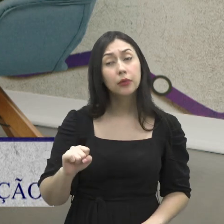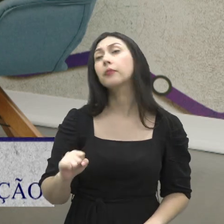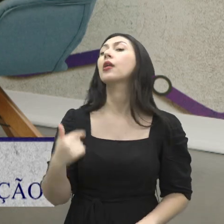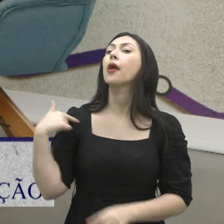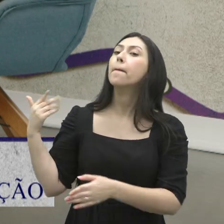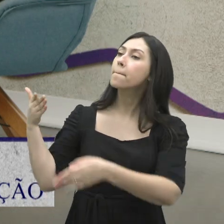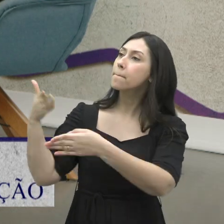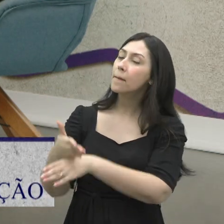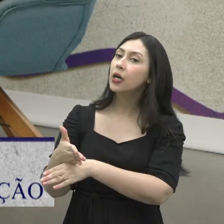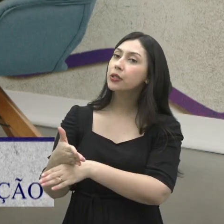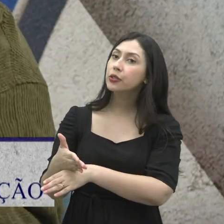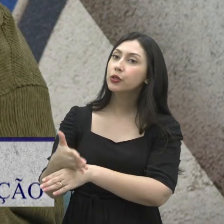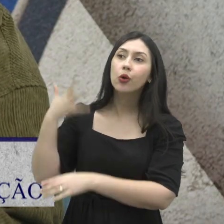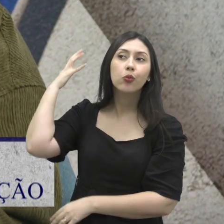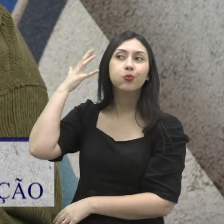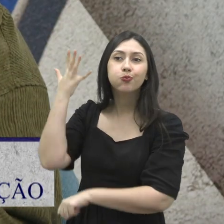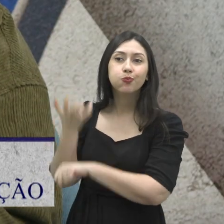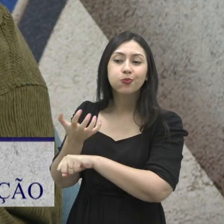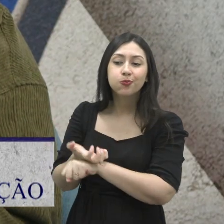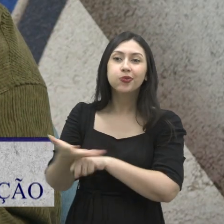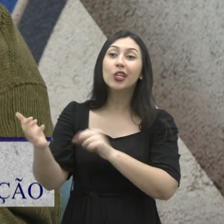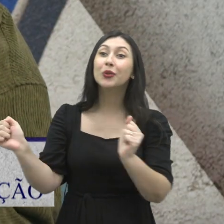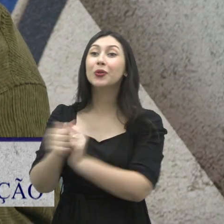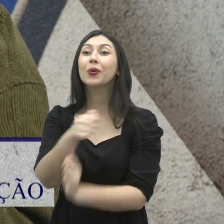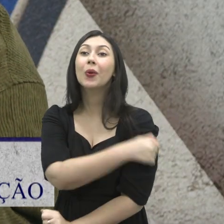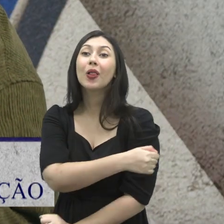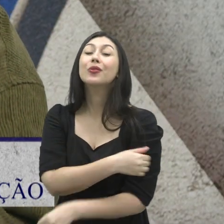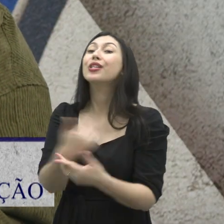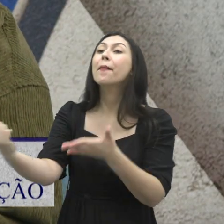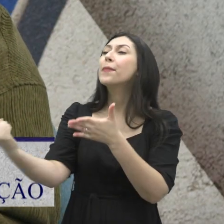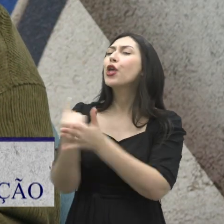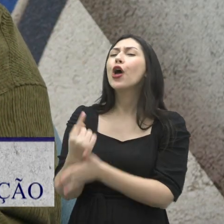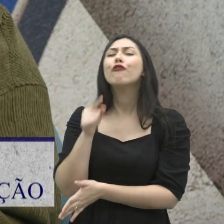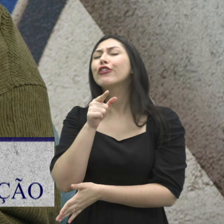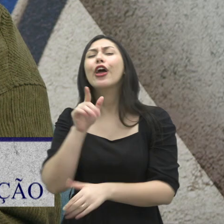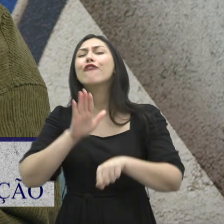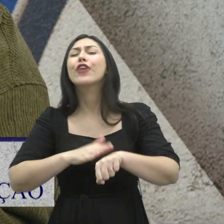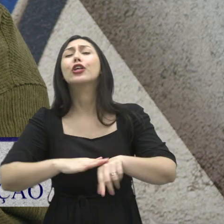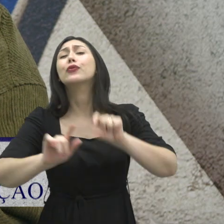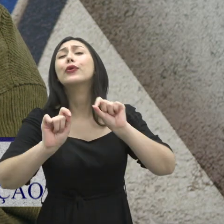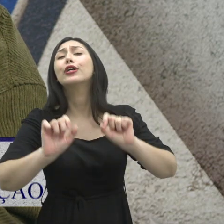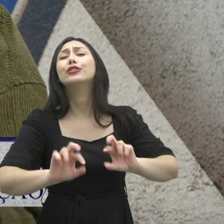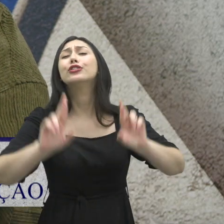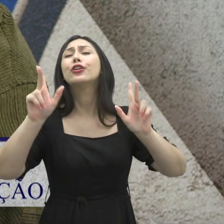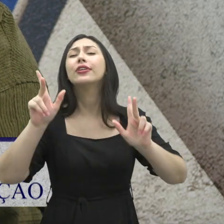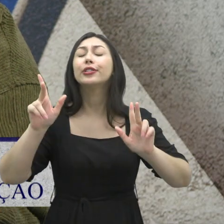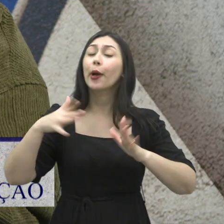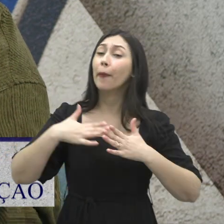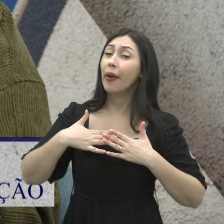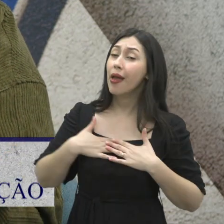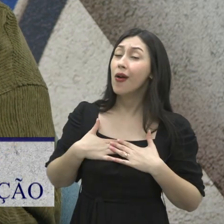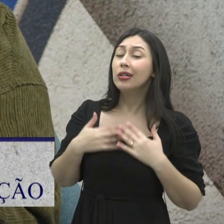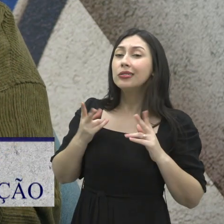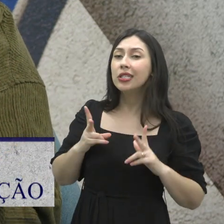participei recentemente de um podcast com os meus alunos e eles perguntaram, o que você faz de diferente? Né? Eu acredito que é trazer um pouco de